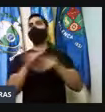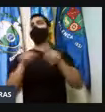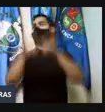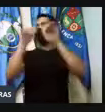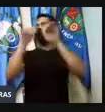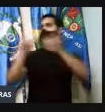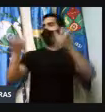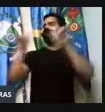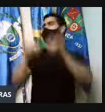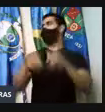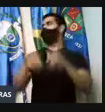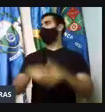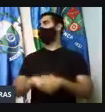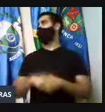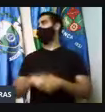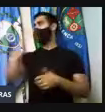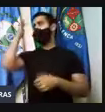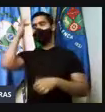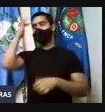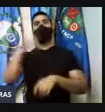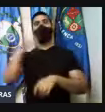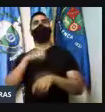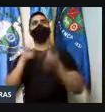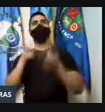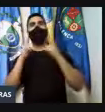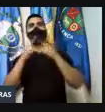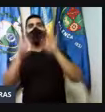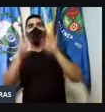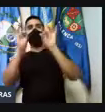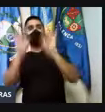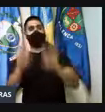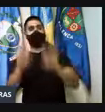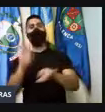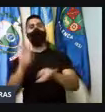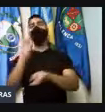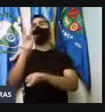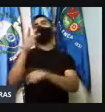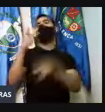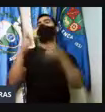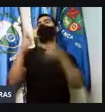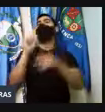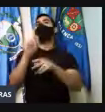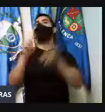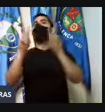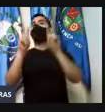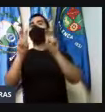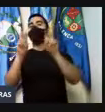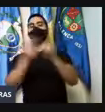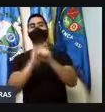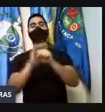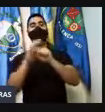da Câmara, que amanhã terá essa sessão exclusivamente para tratar